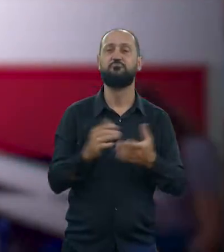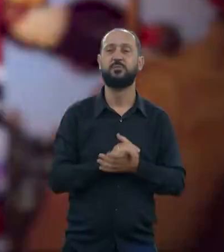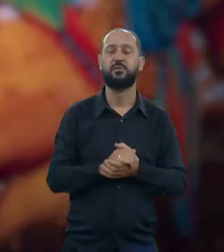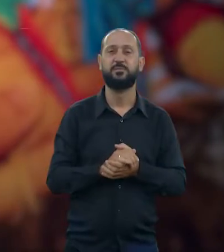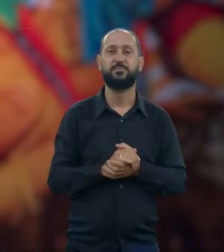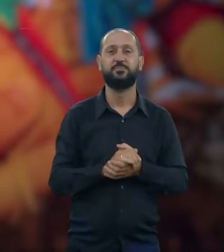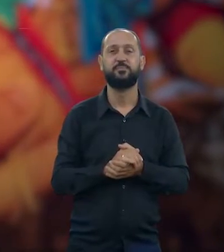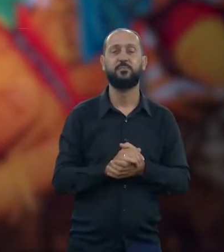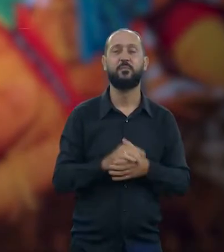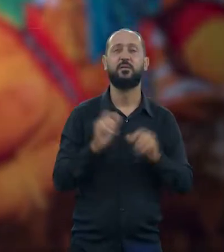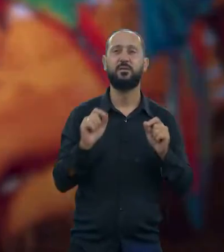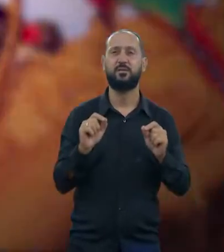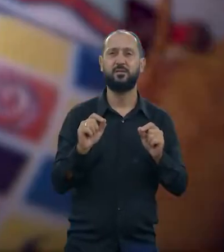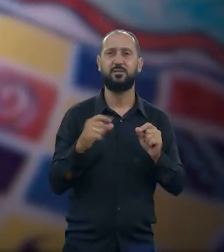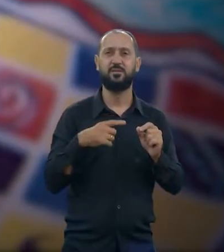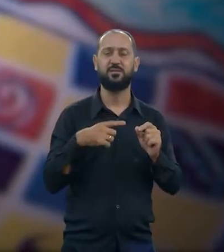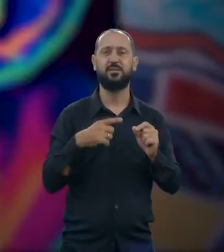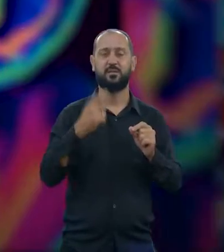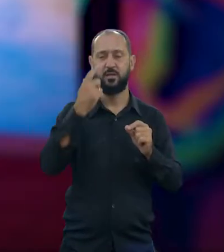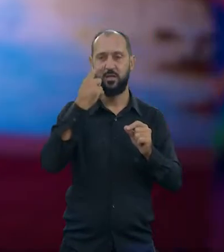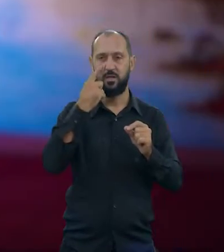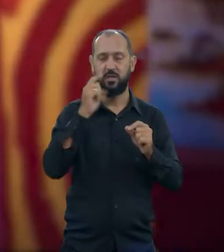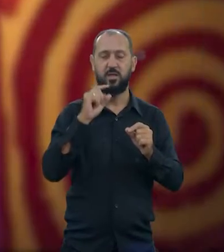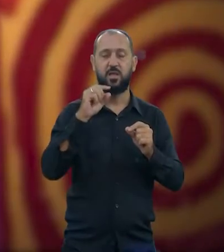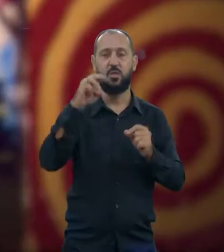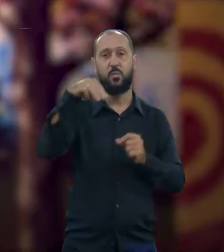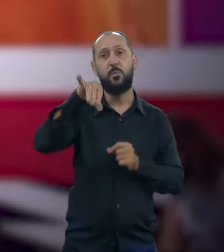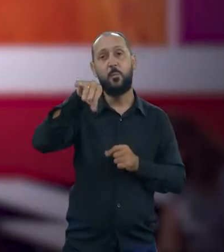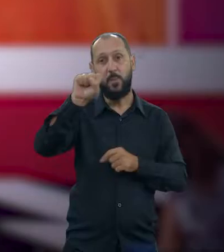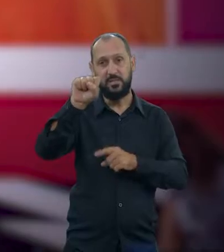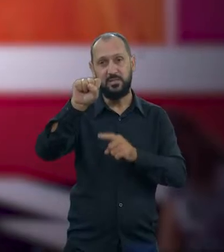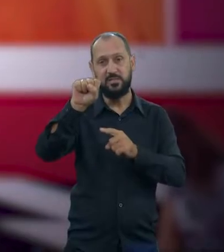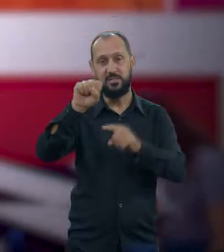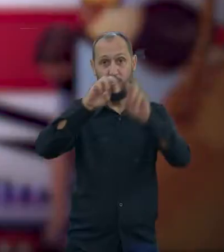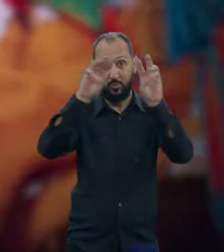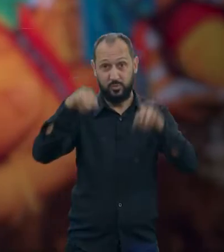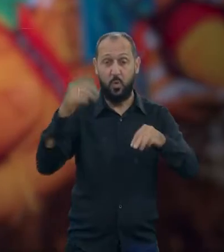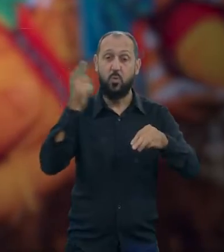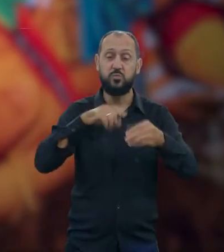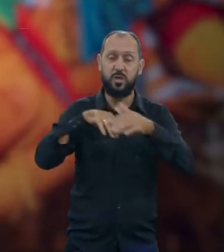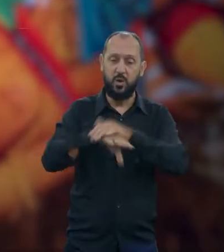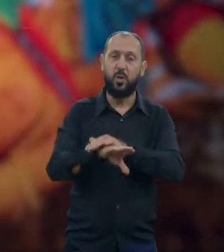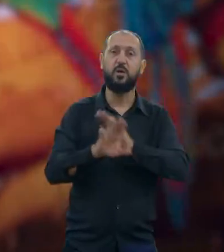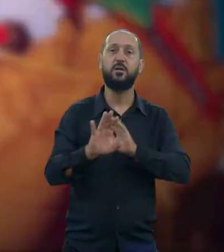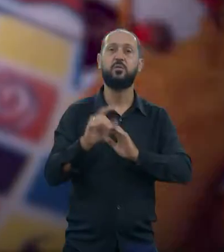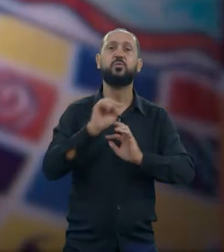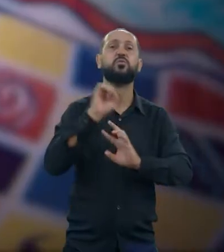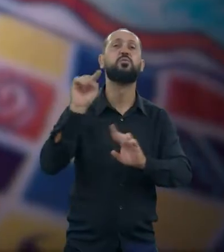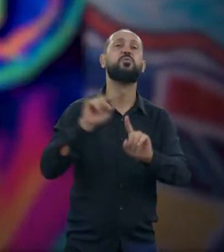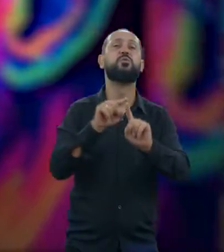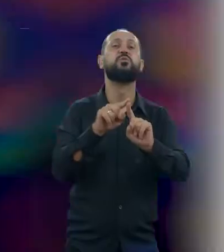no nosso acervo, para que o Museu da Imagem de Som preserve esse